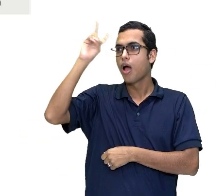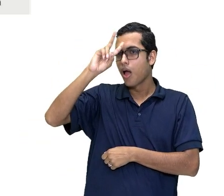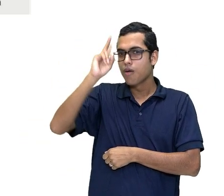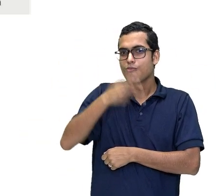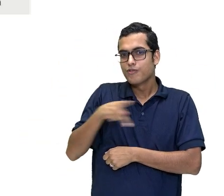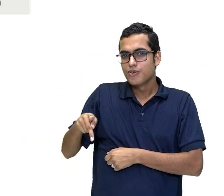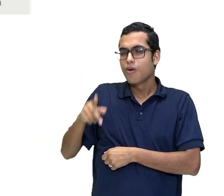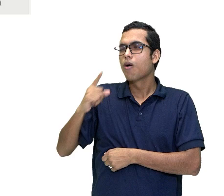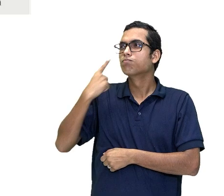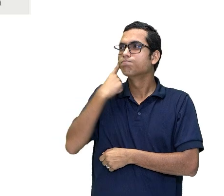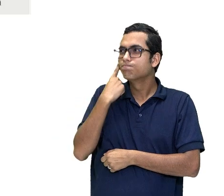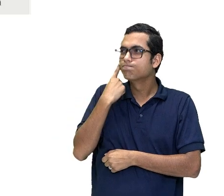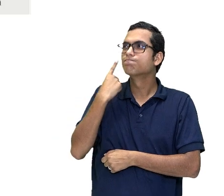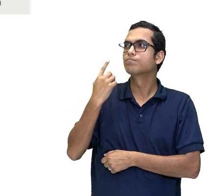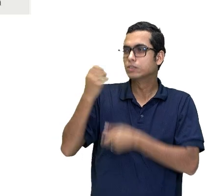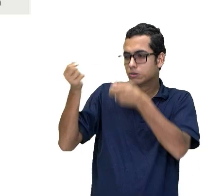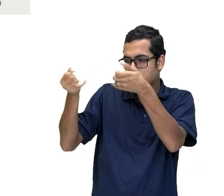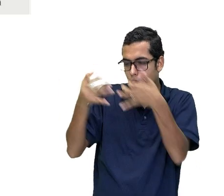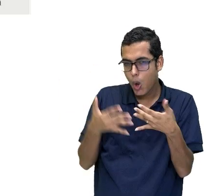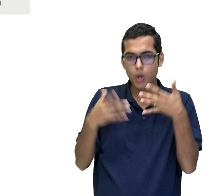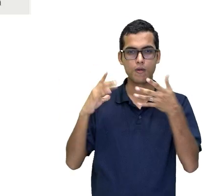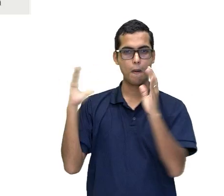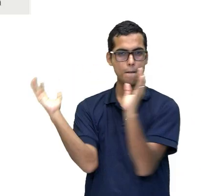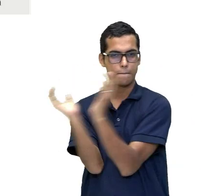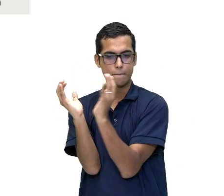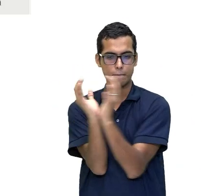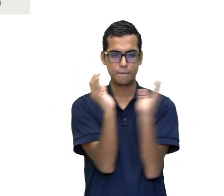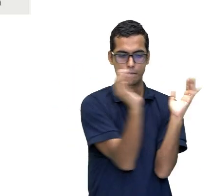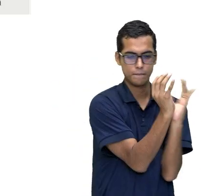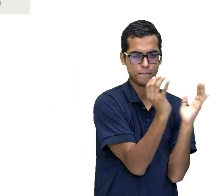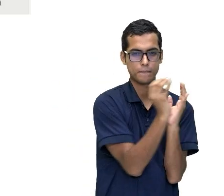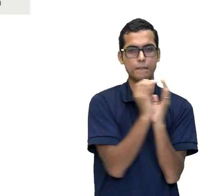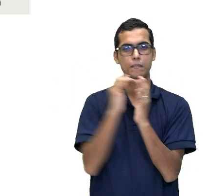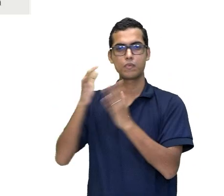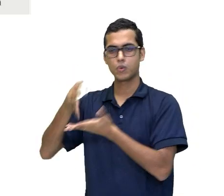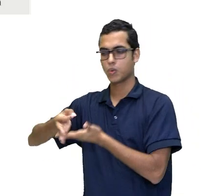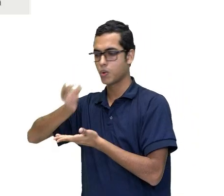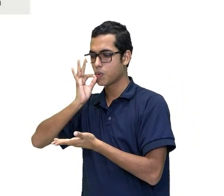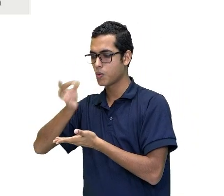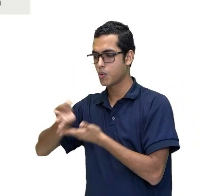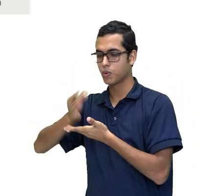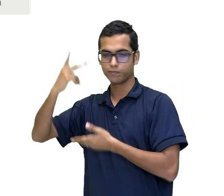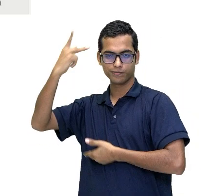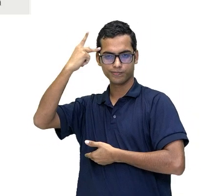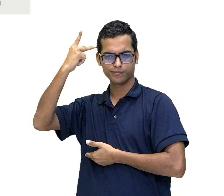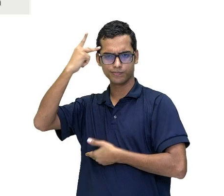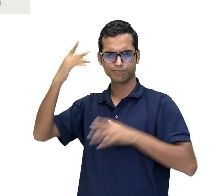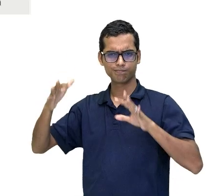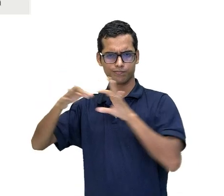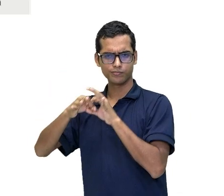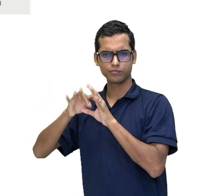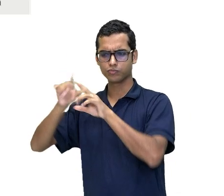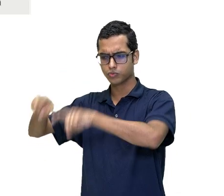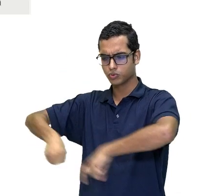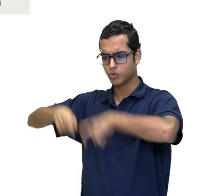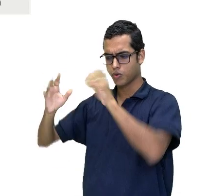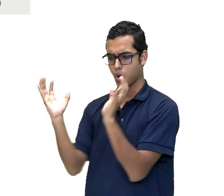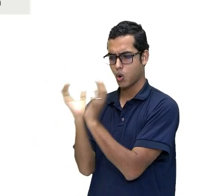oligarquias poderosas, no caso a oligarquia ligada ao café e a oligarquia